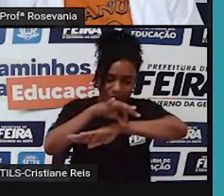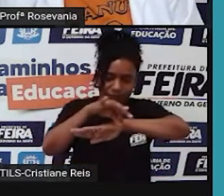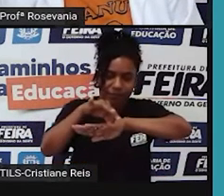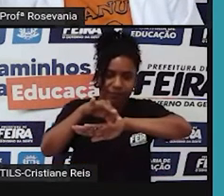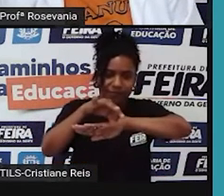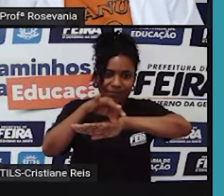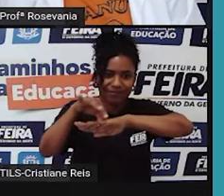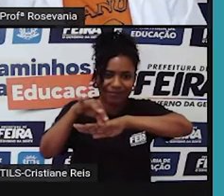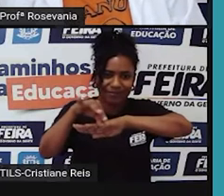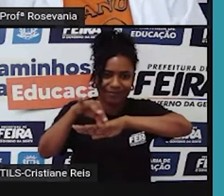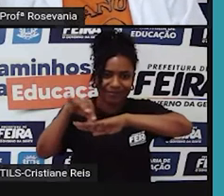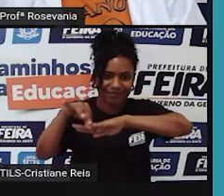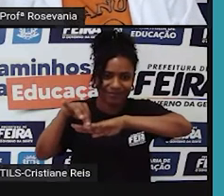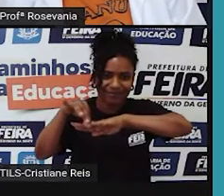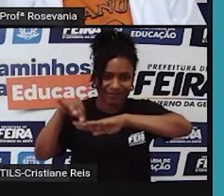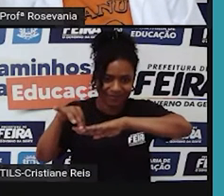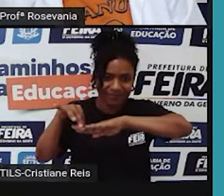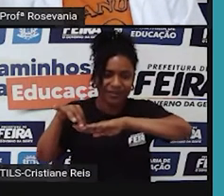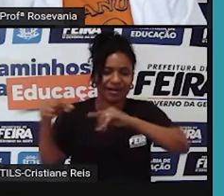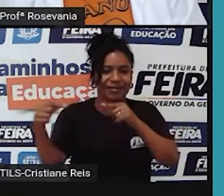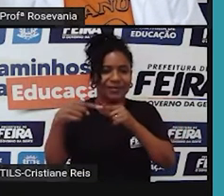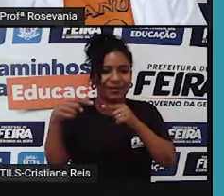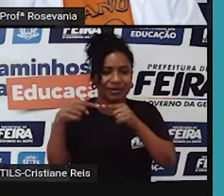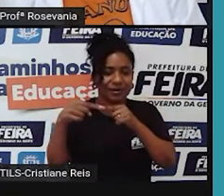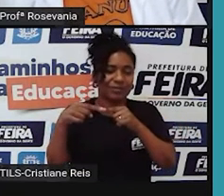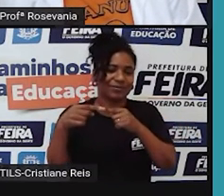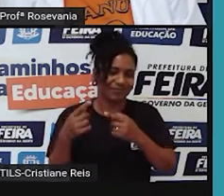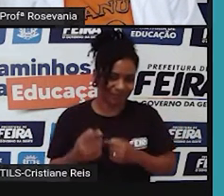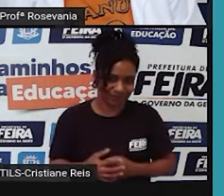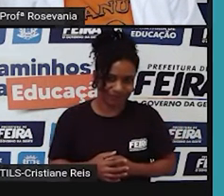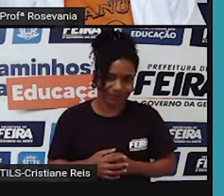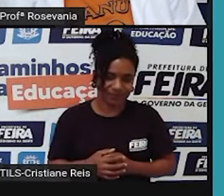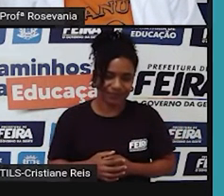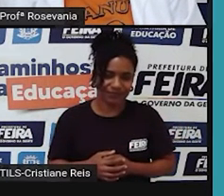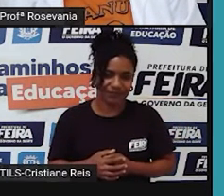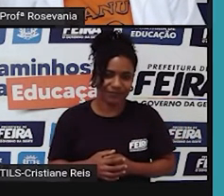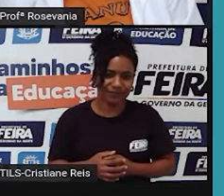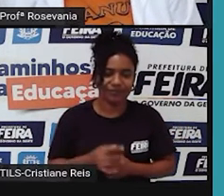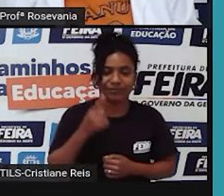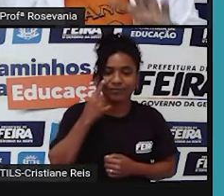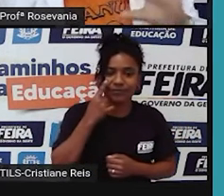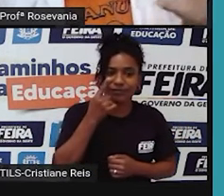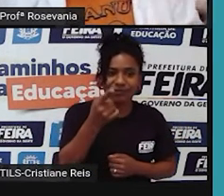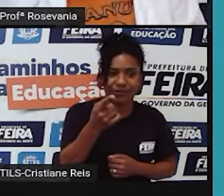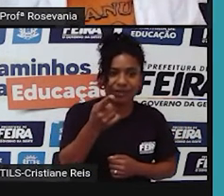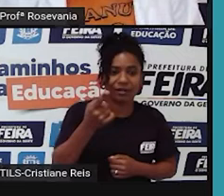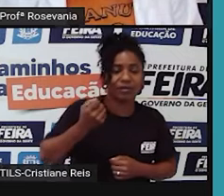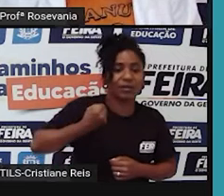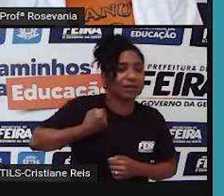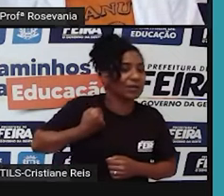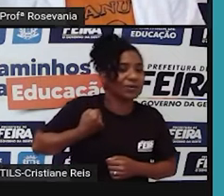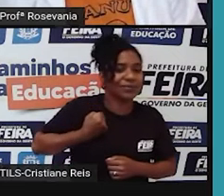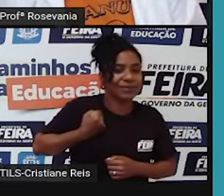foi a unidade métrica que eu utilizei. Percebam que nesta, aqui na numérica, eu não preciso escrever, porque já